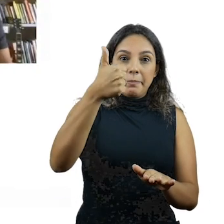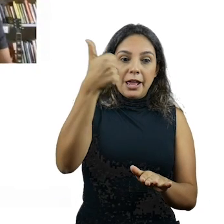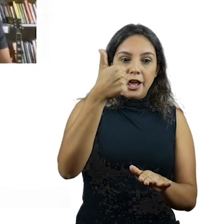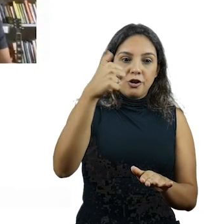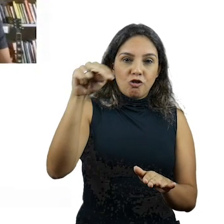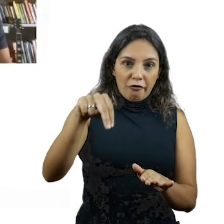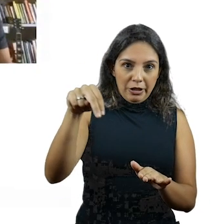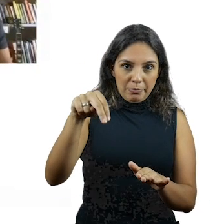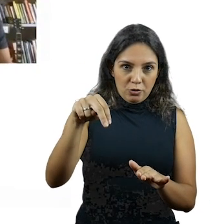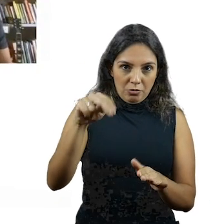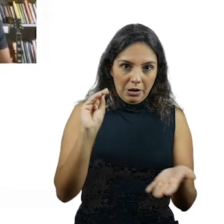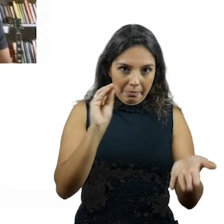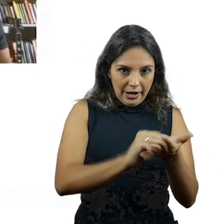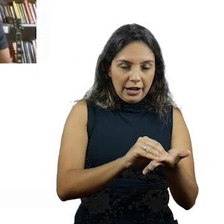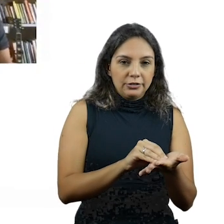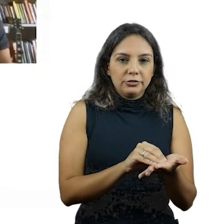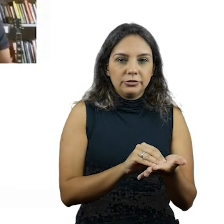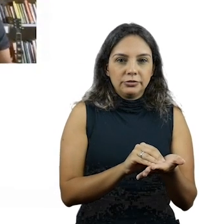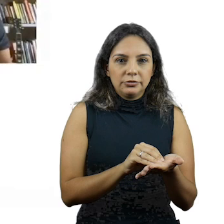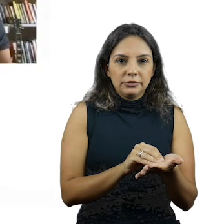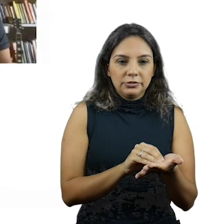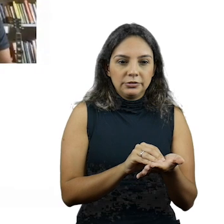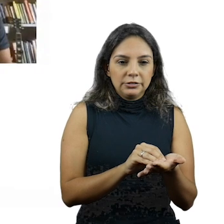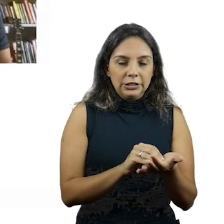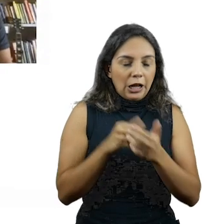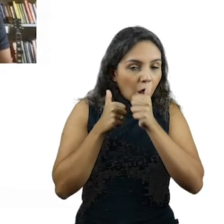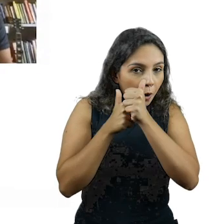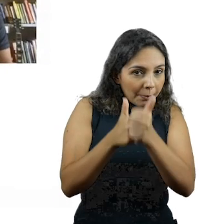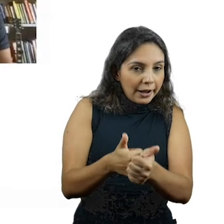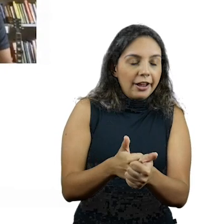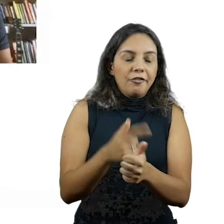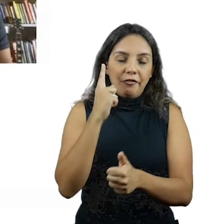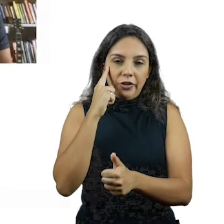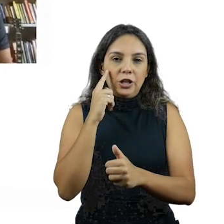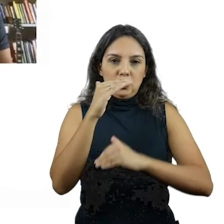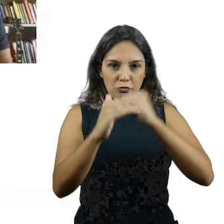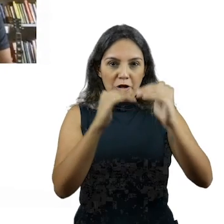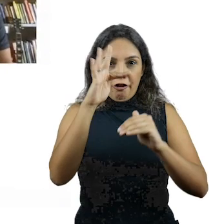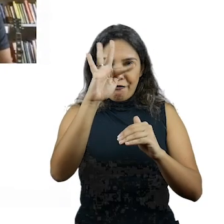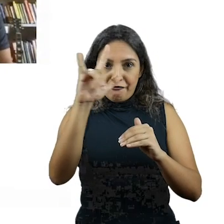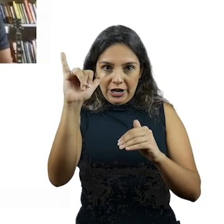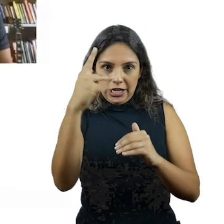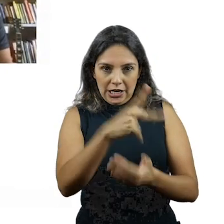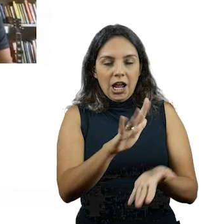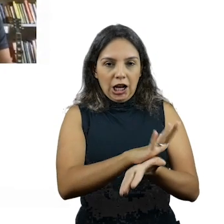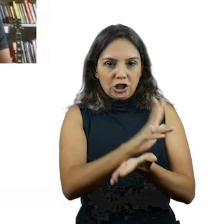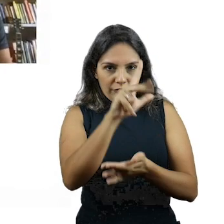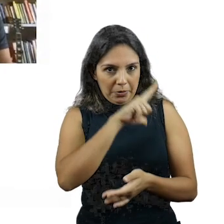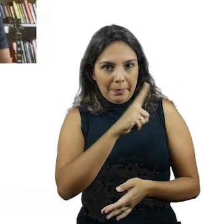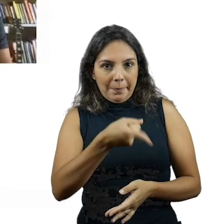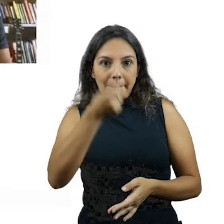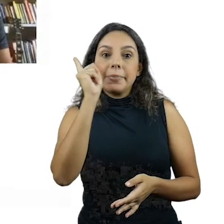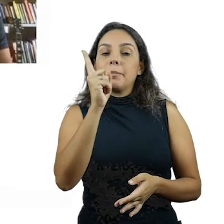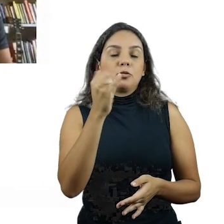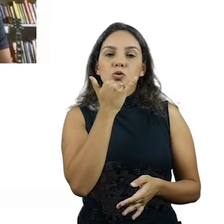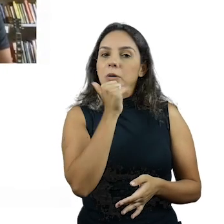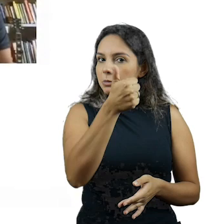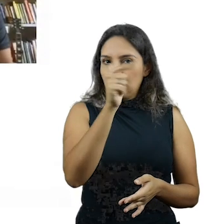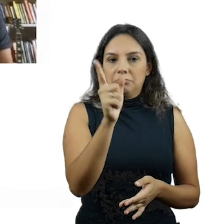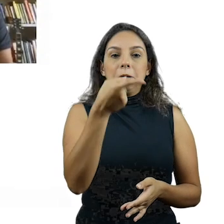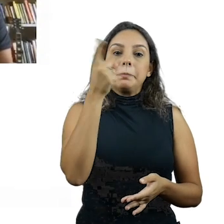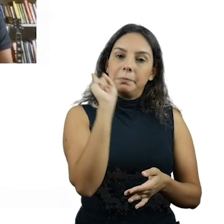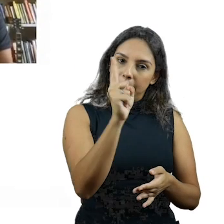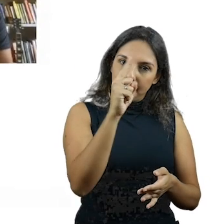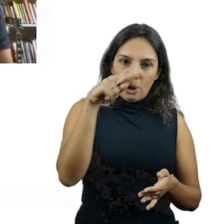novembro. Tá marcado. Vamos acompanhar o desenrolar dos acontecimentos. Se não